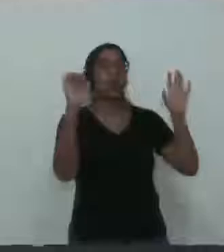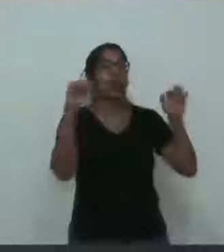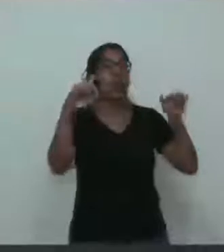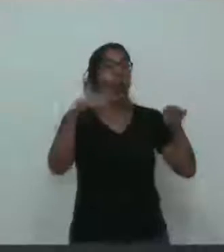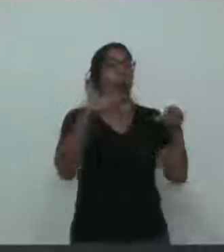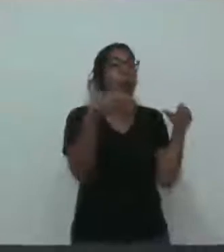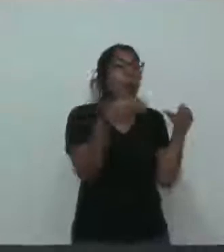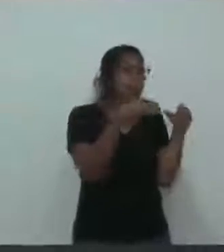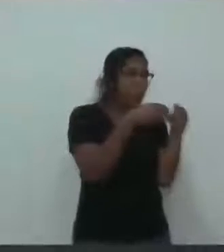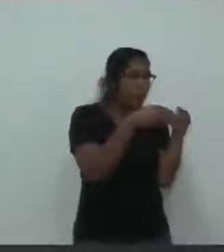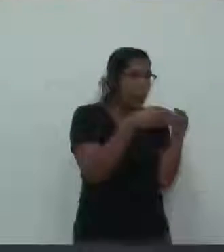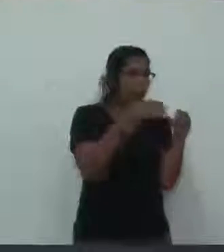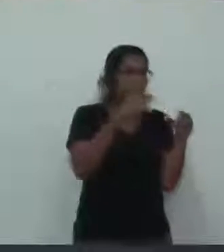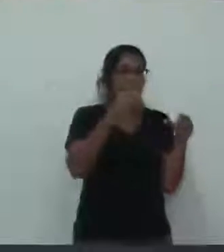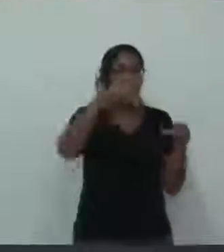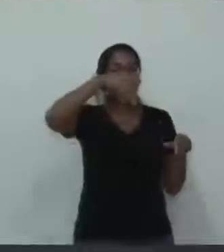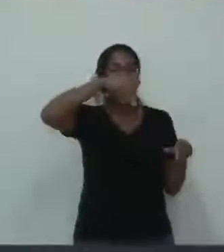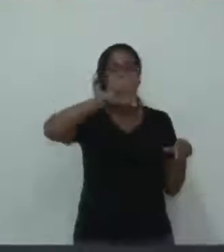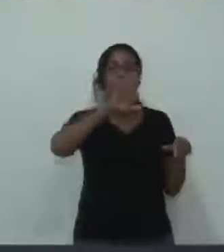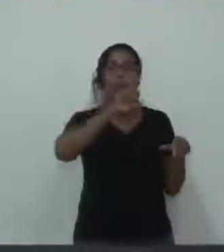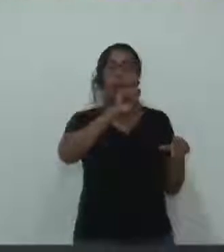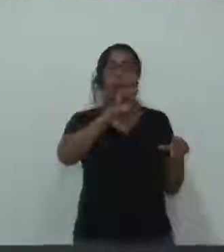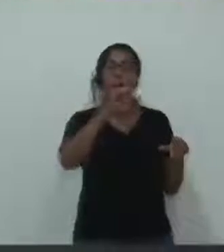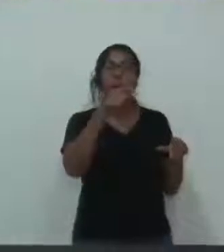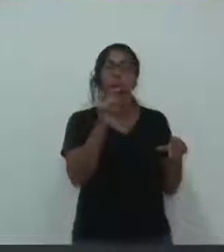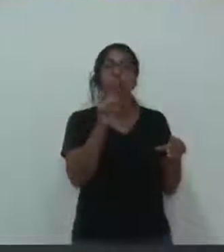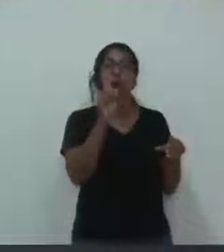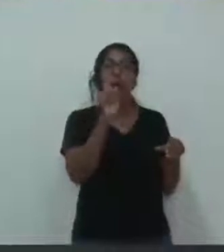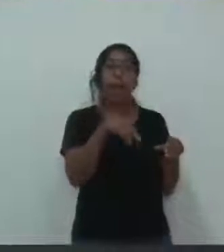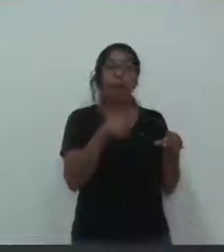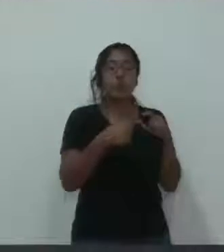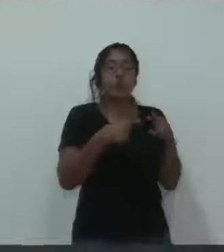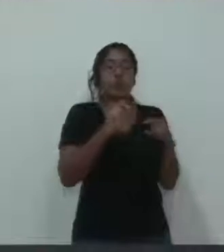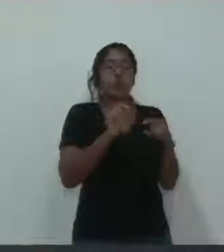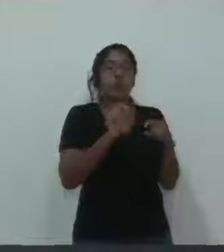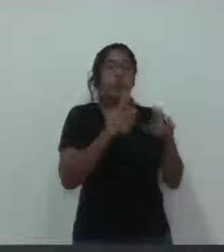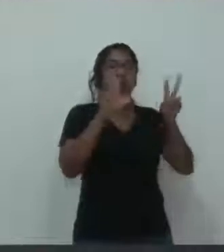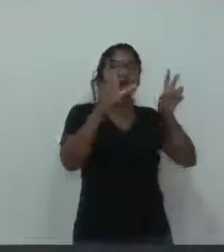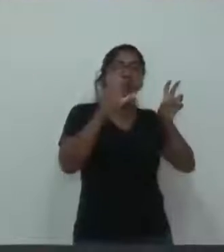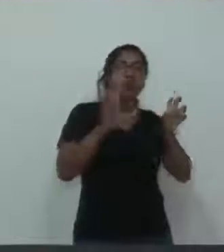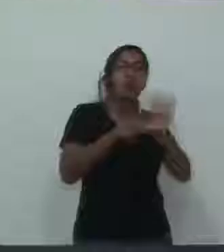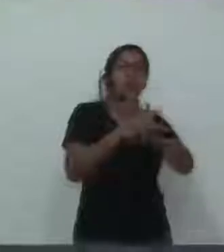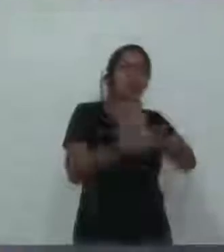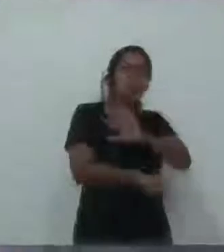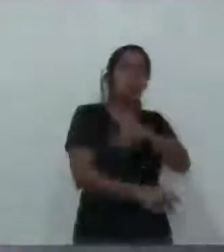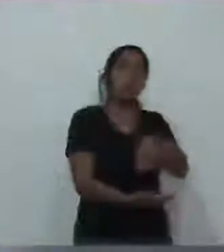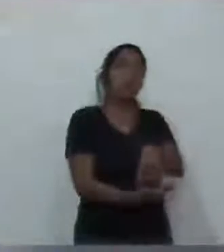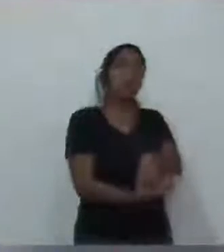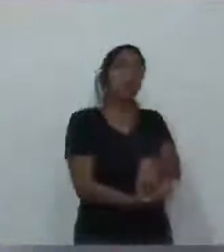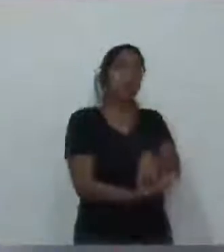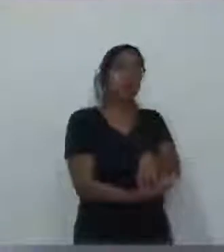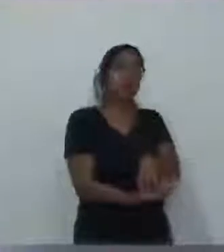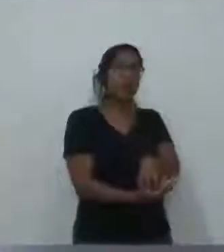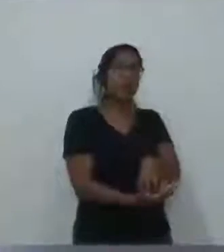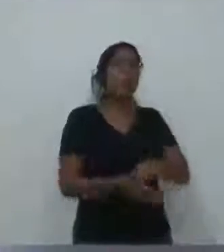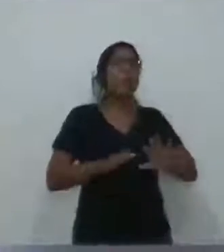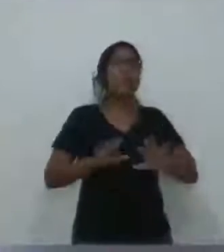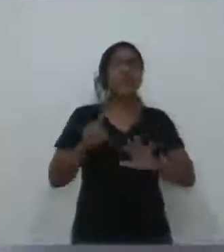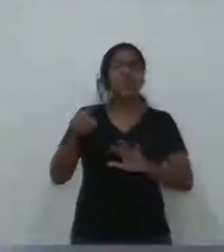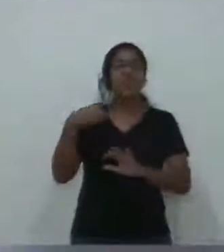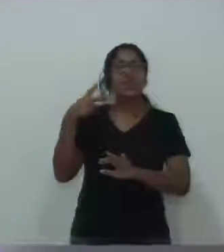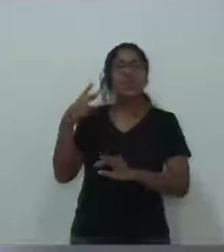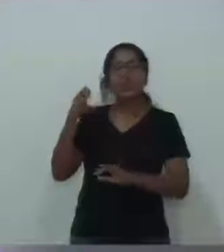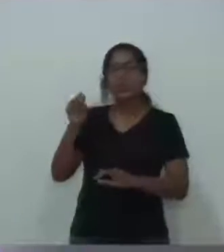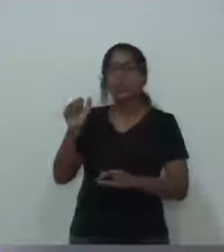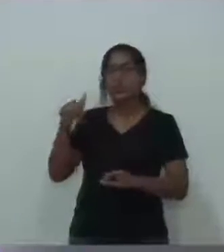comissão é para discutir especificamente questões relacionadas à região central. Agora, o vereador Sandro disse que entende que deveria mesmo